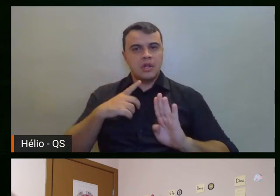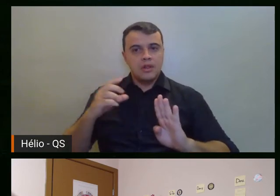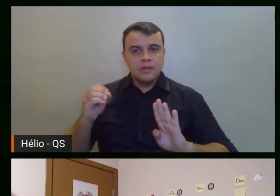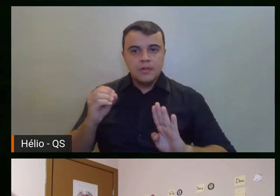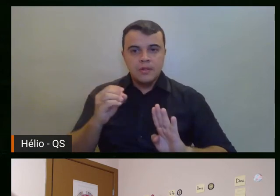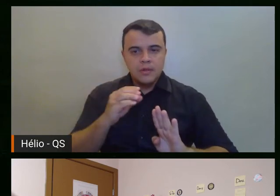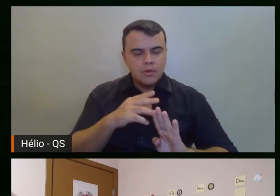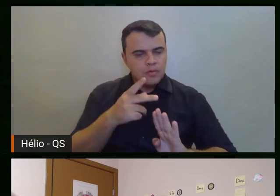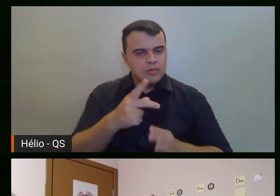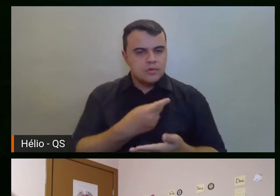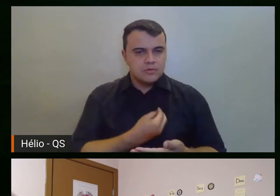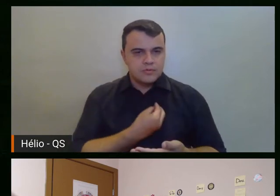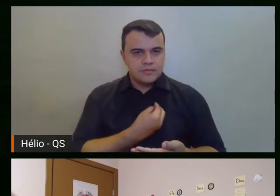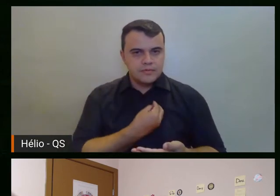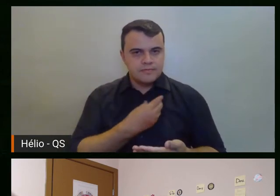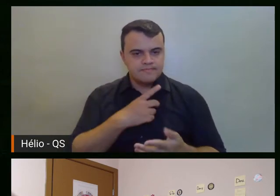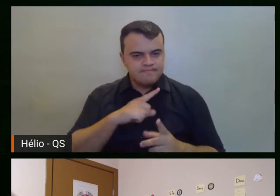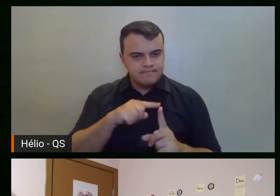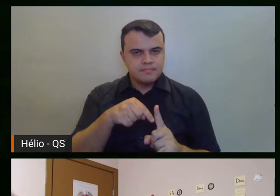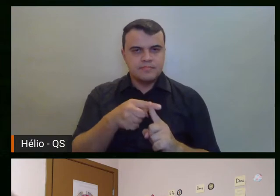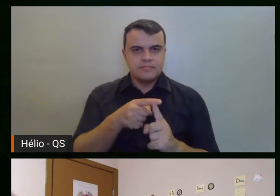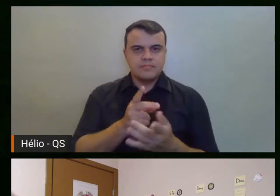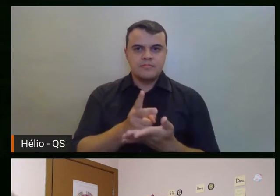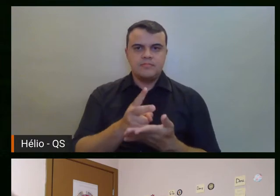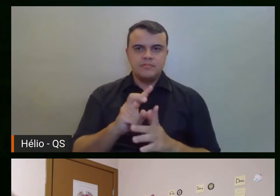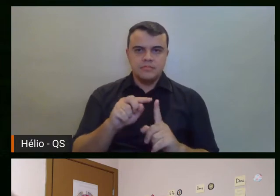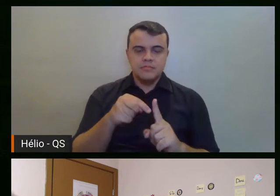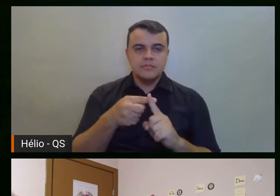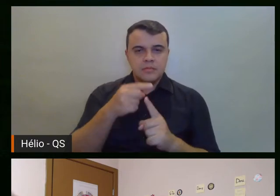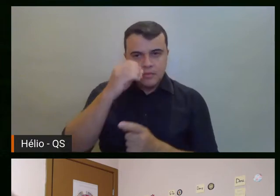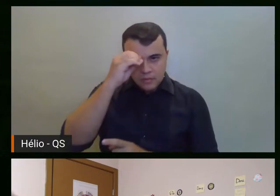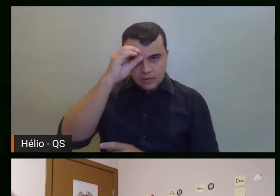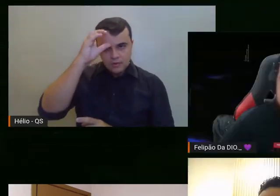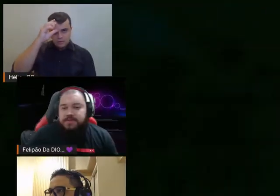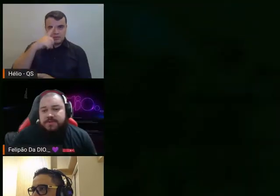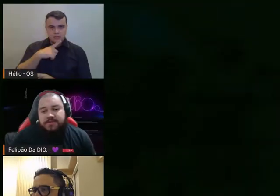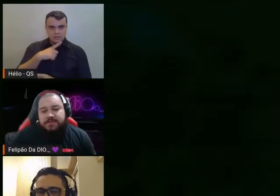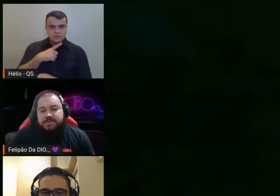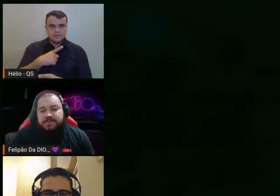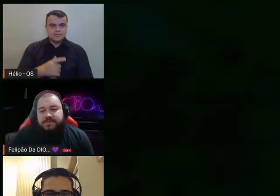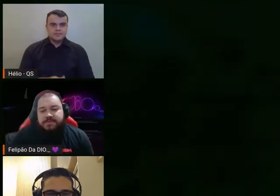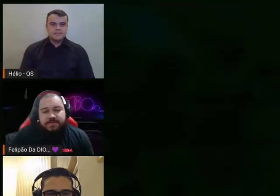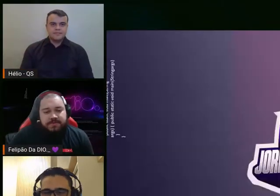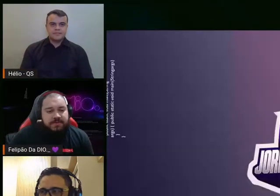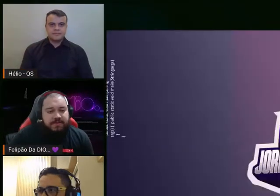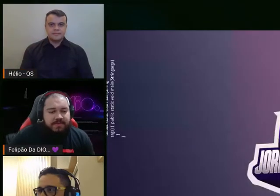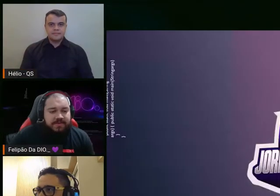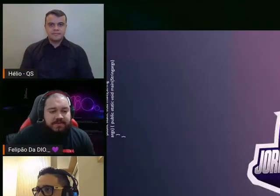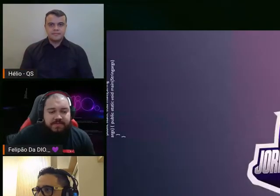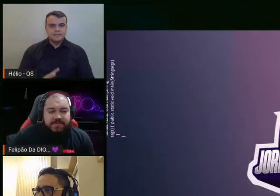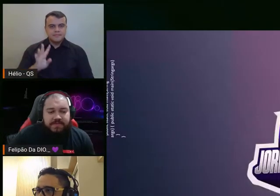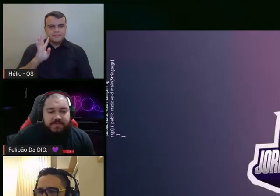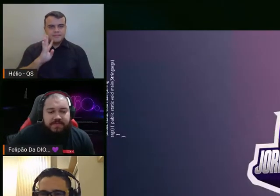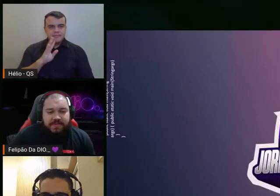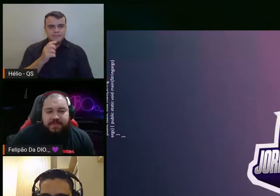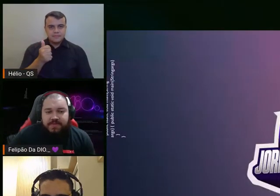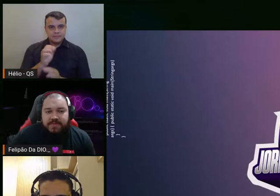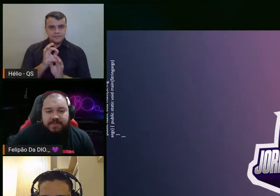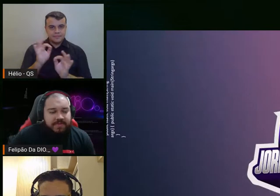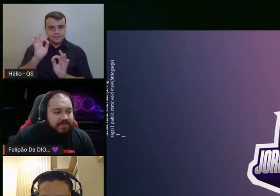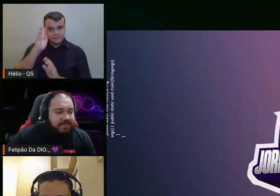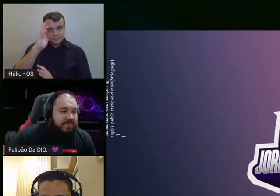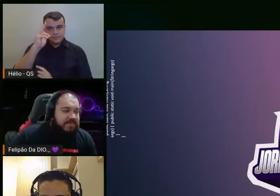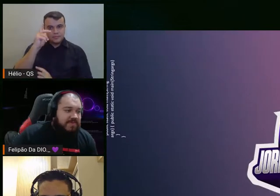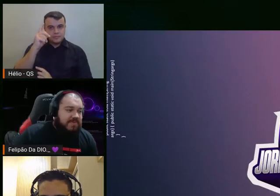na sua vida aí que vai te agregar muito conhecimento tá É isso aí Felipão sensacional eu acho que